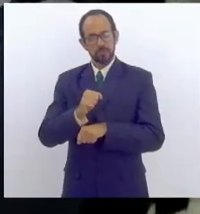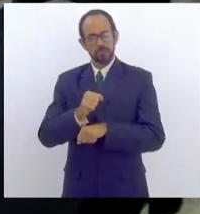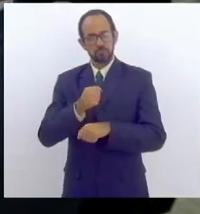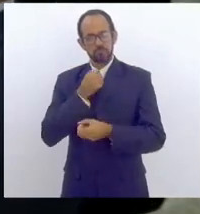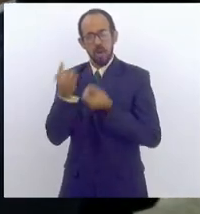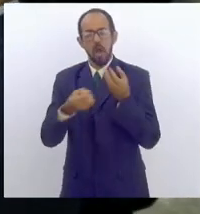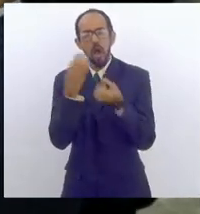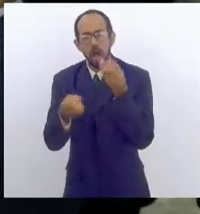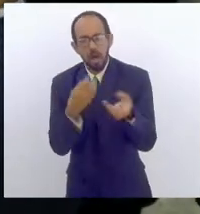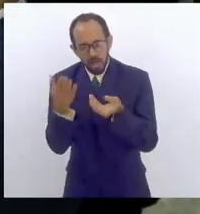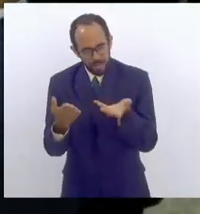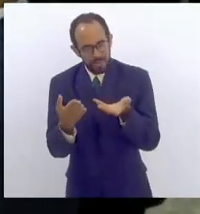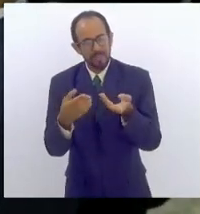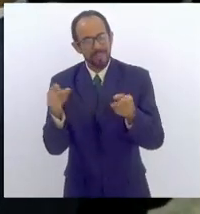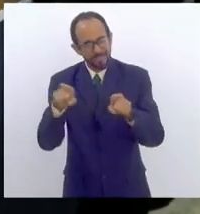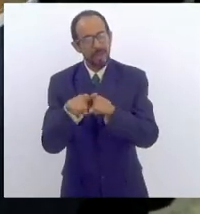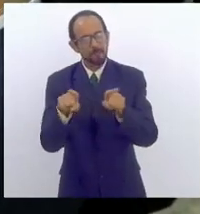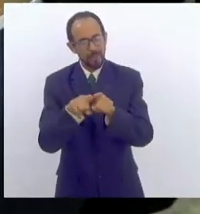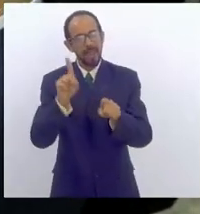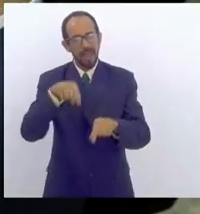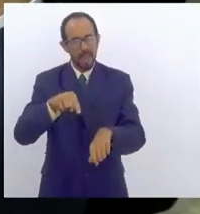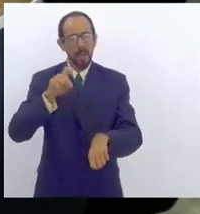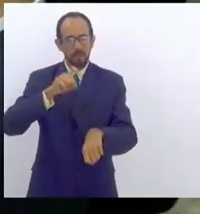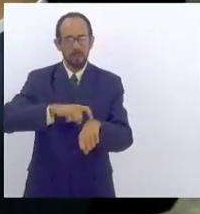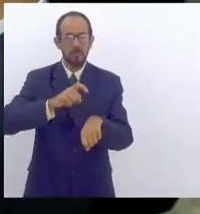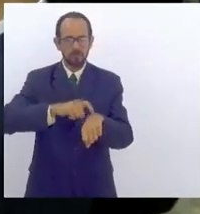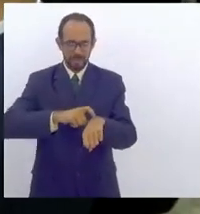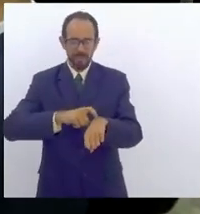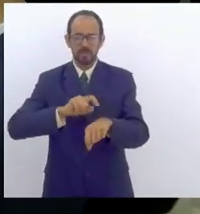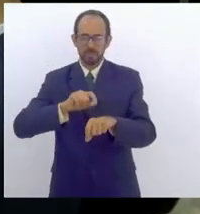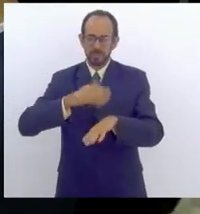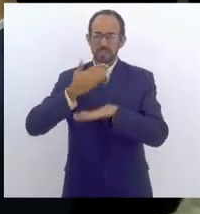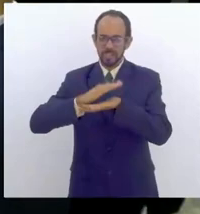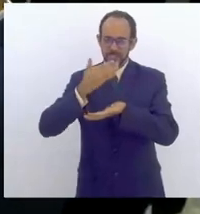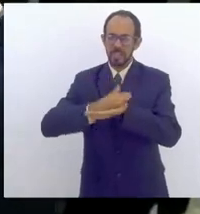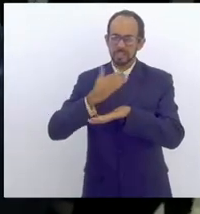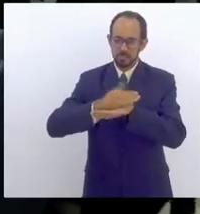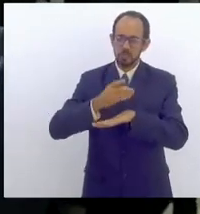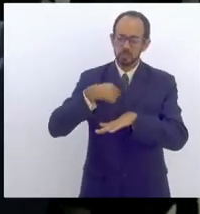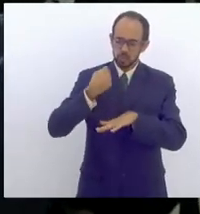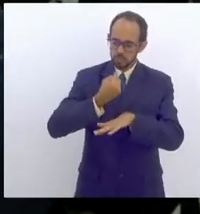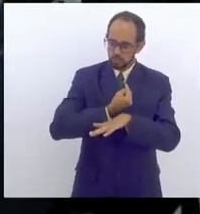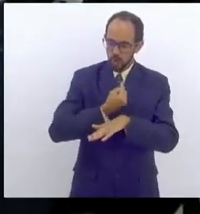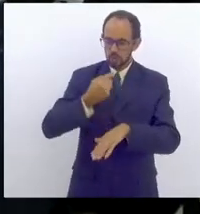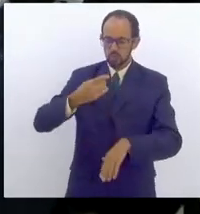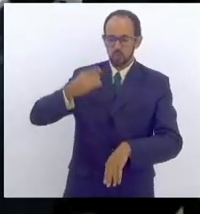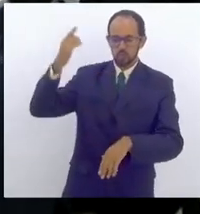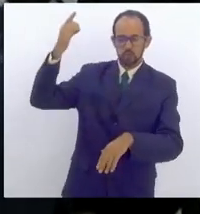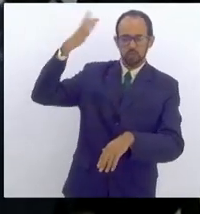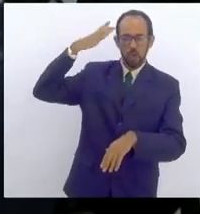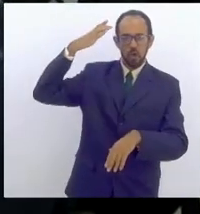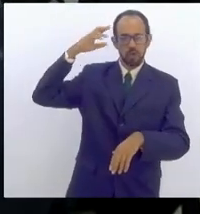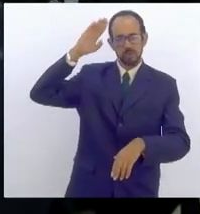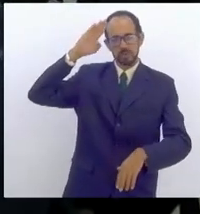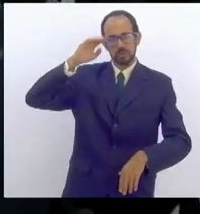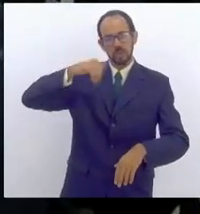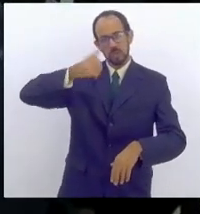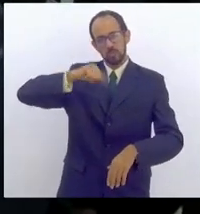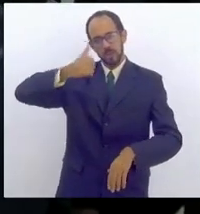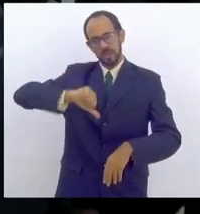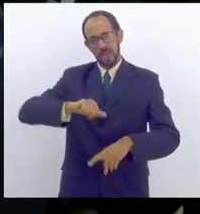parlamento também é um momento de exercício das nossas virtudes, das nossas